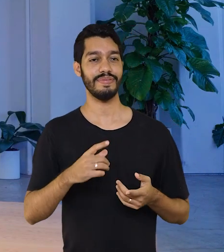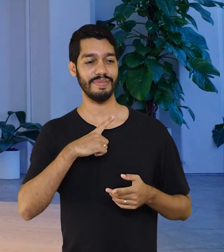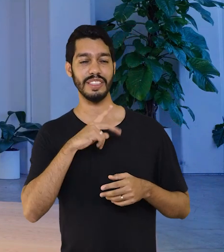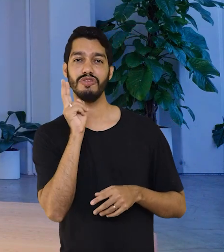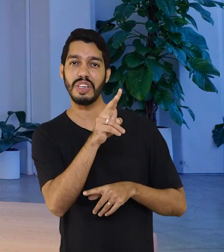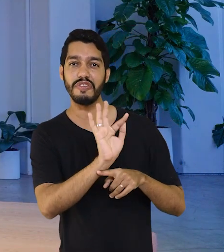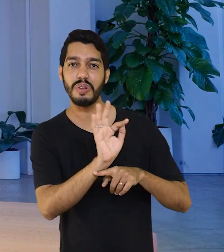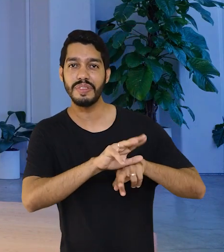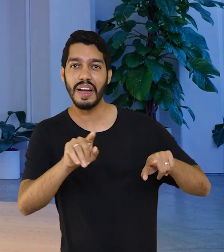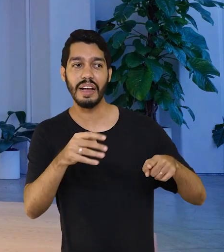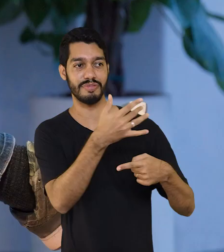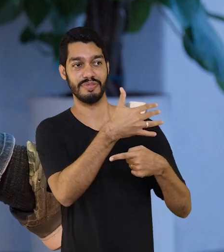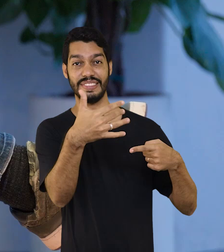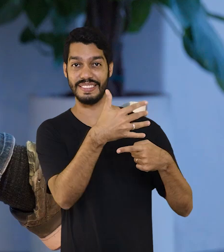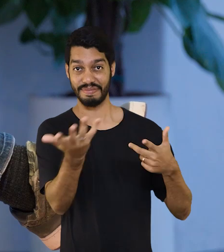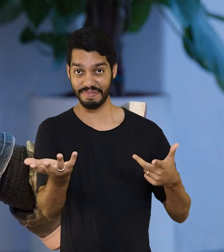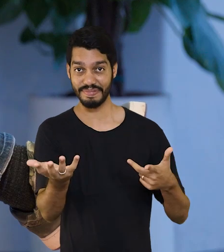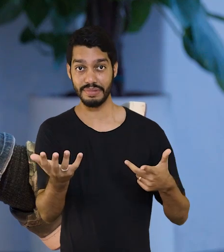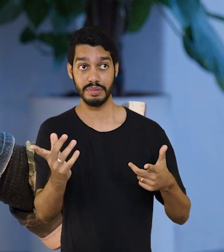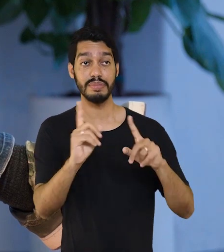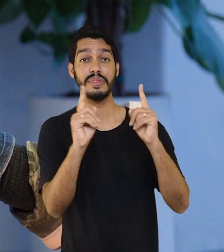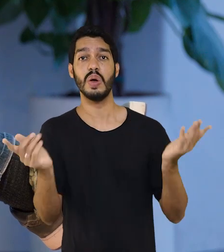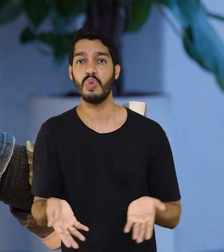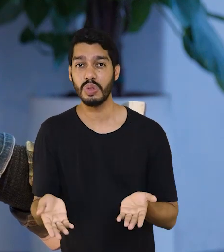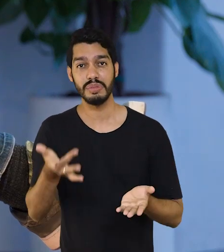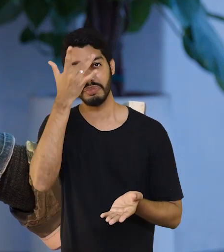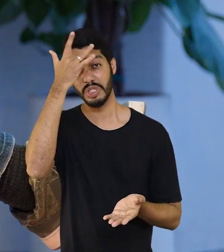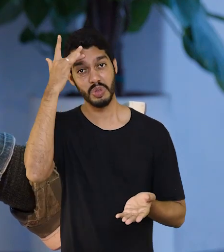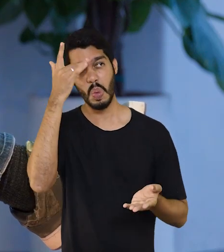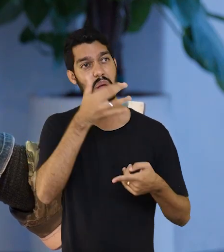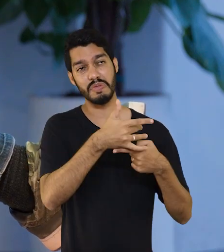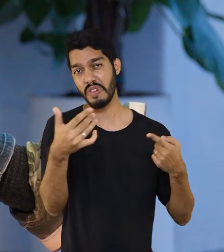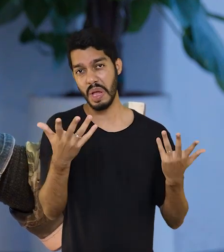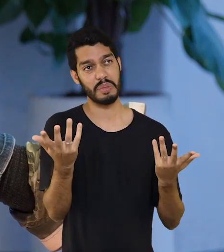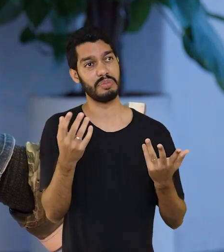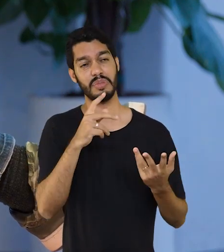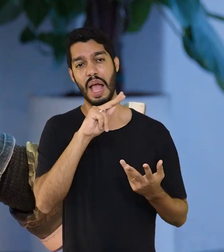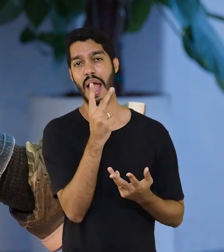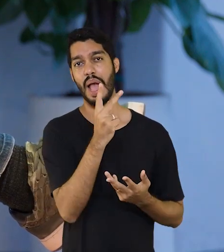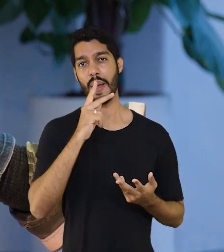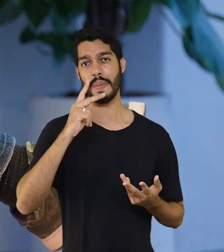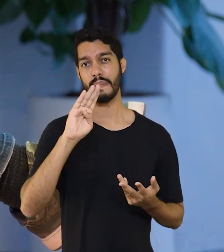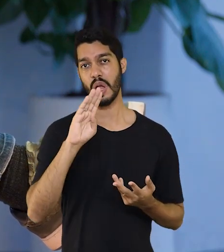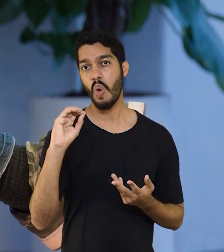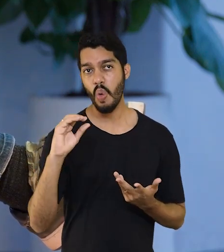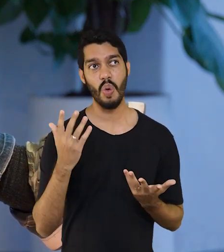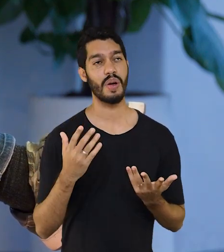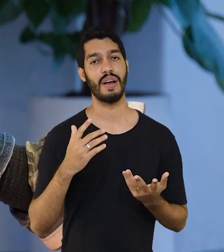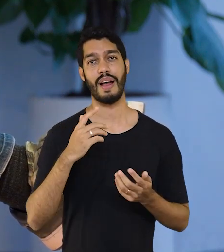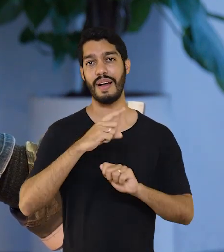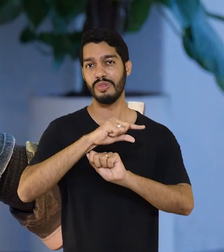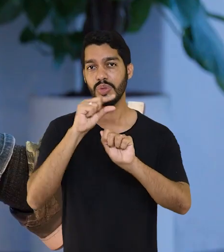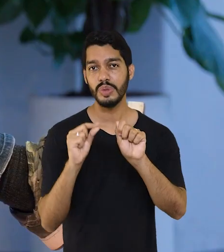gente ia falar de Netflix, e hoje, né, dificilmente alguém tem Netflix, Amazon Prime, HBO, enfim. Então,